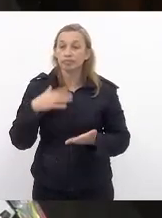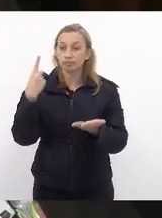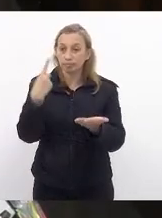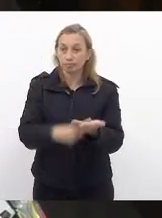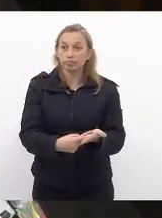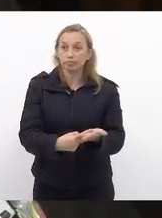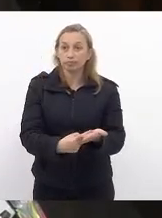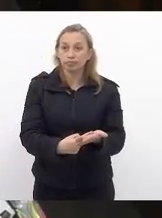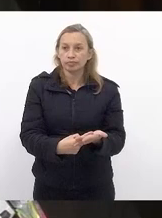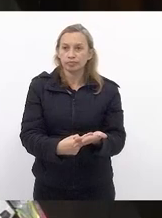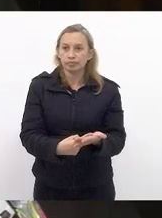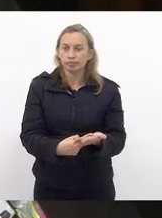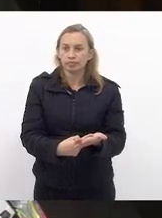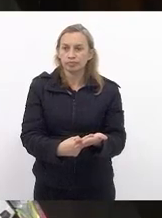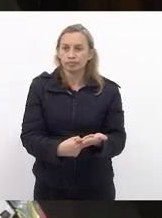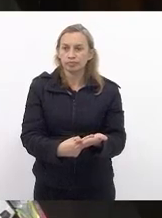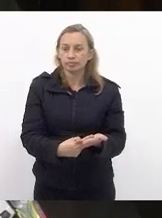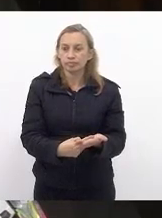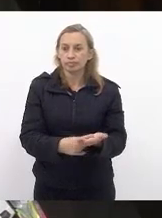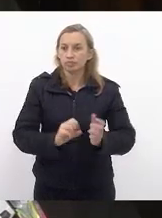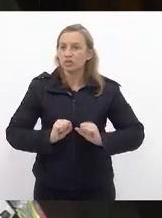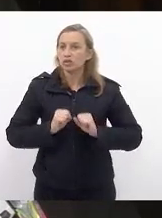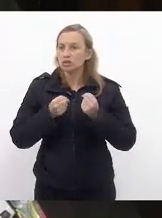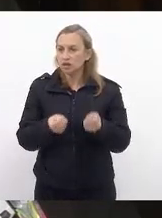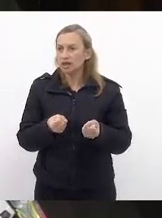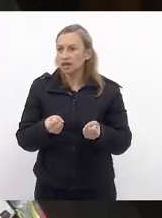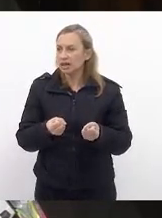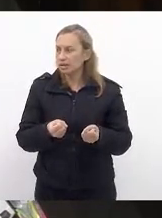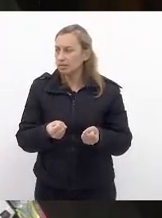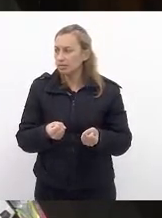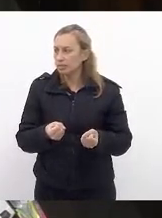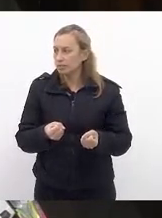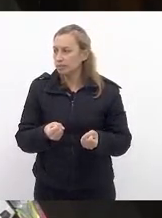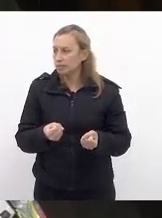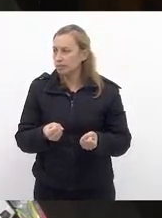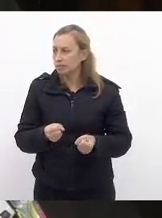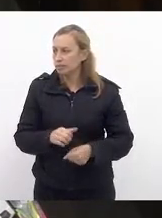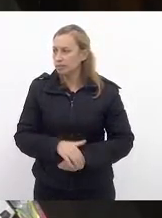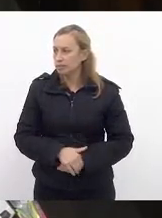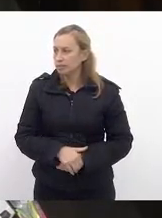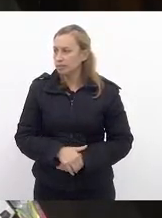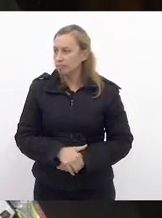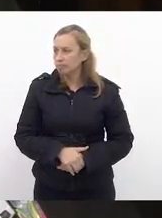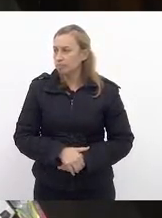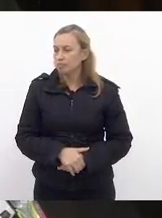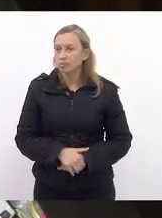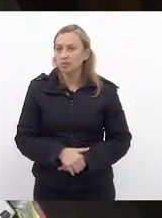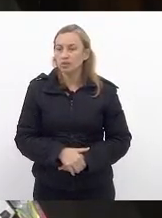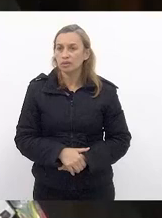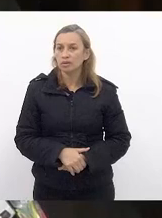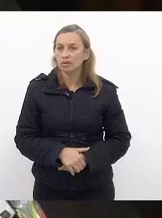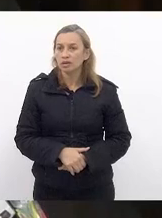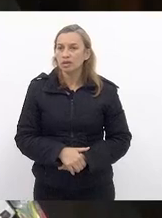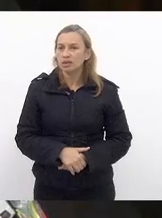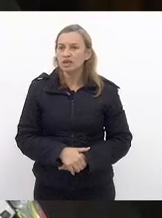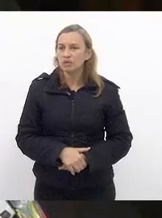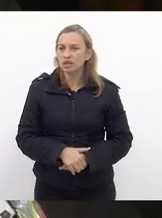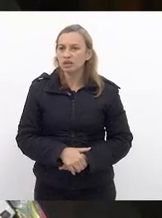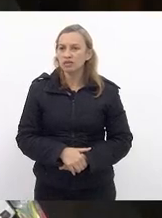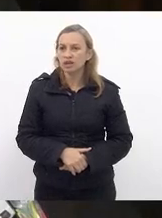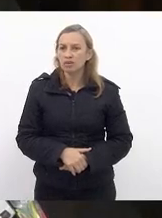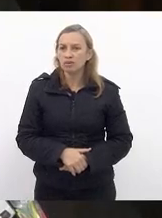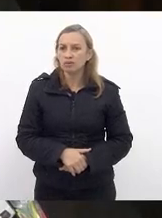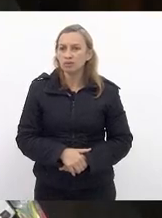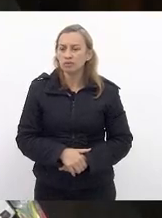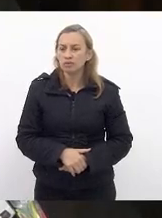compromisso que nós vamos nos esforçar de tentar adotar o ambiente externo da Assembleia de algum